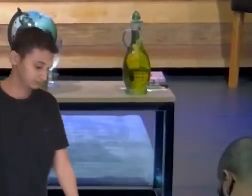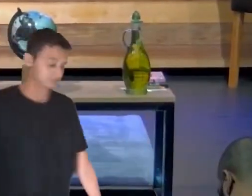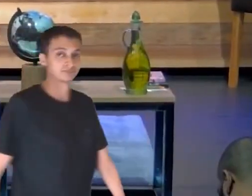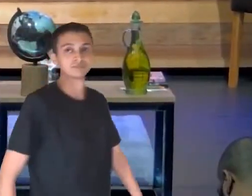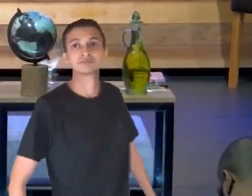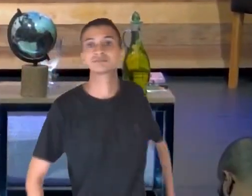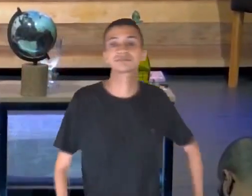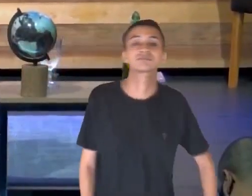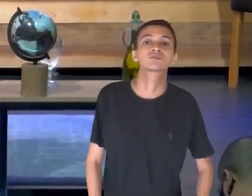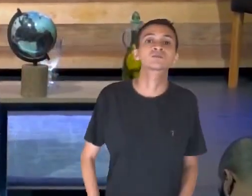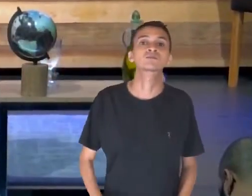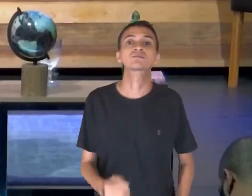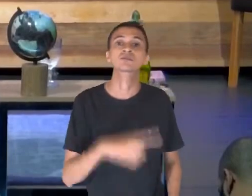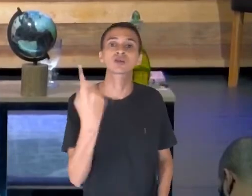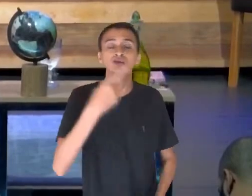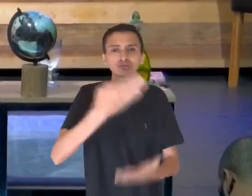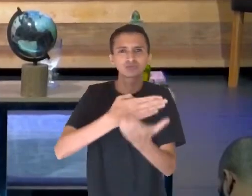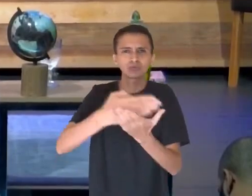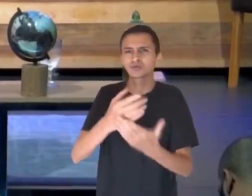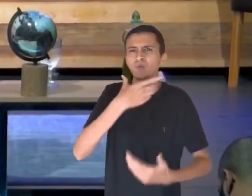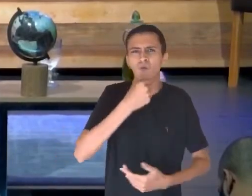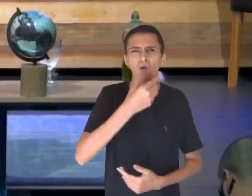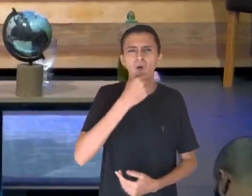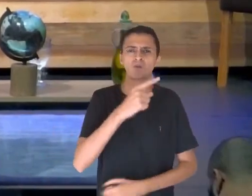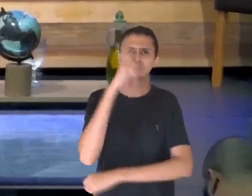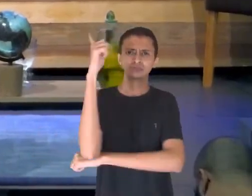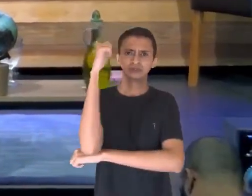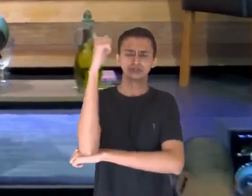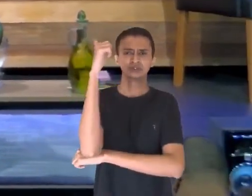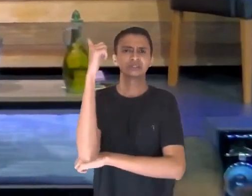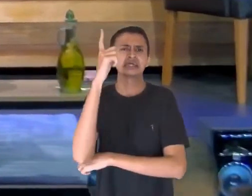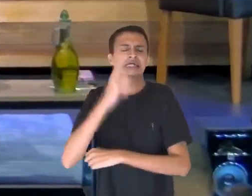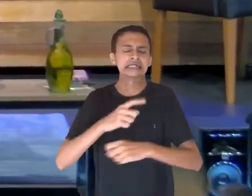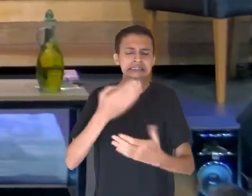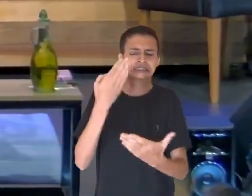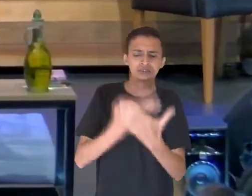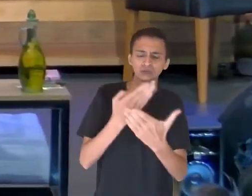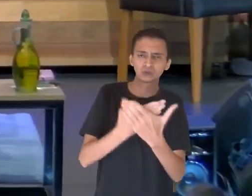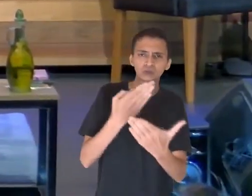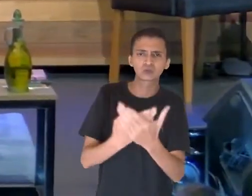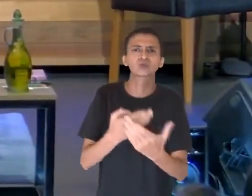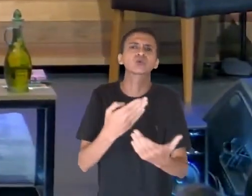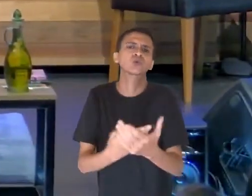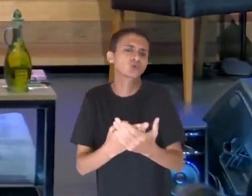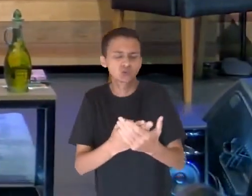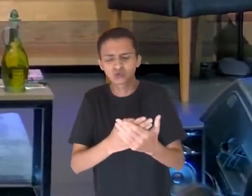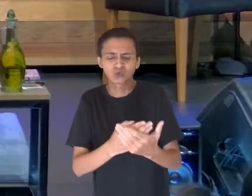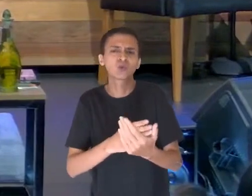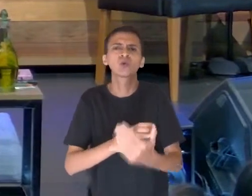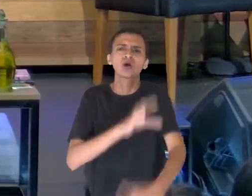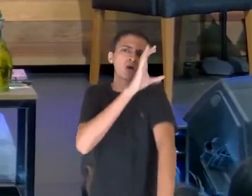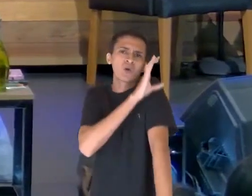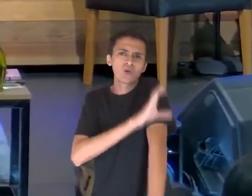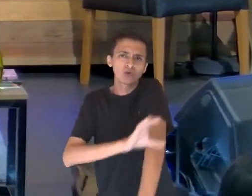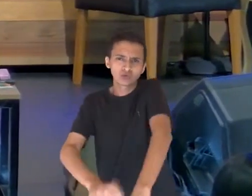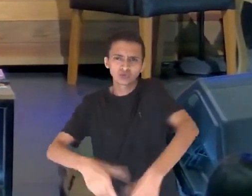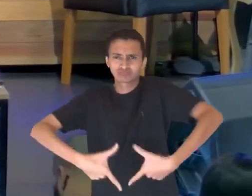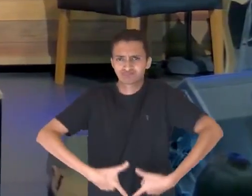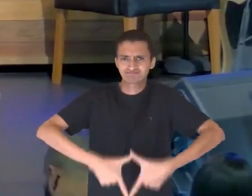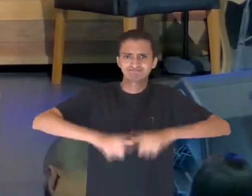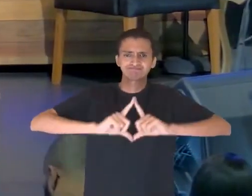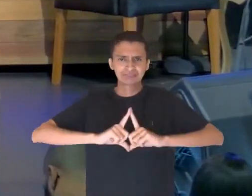Quando nós entramos no assunto dos anaquins, vamos entrar no estudo da cabala, ou sei lá, da cultura judaica, ou quem sabe até mesmo